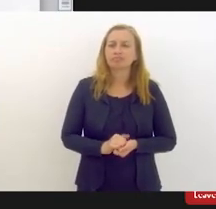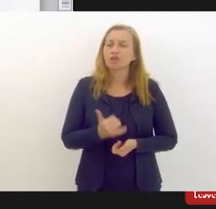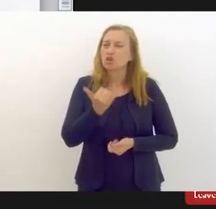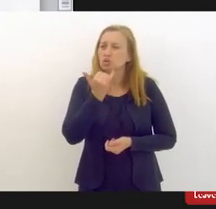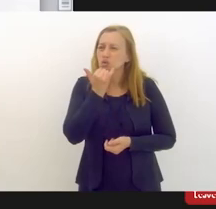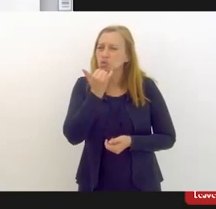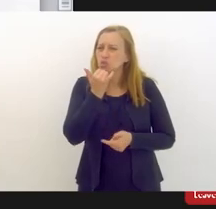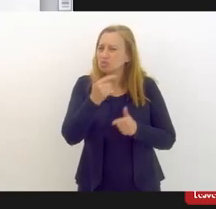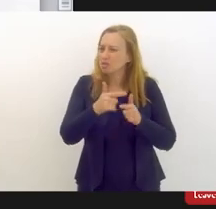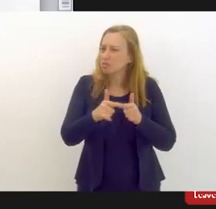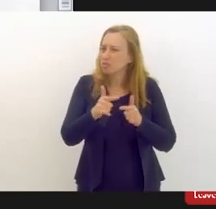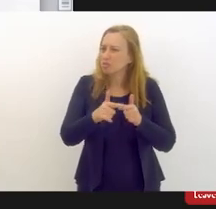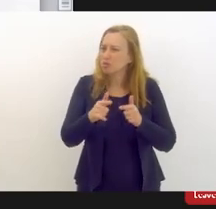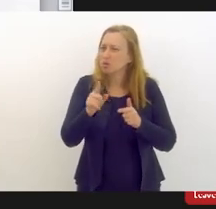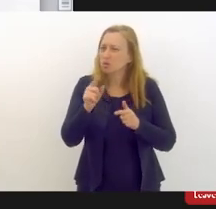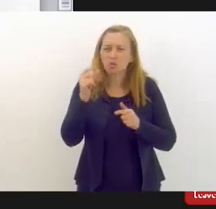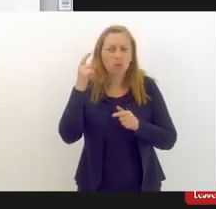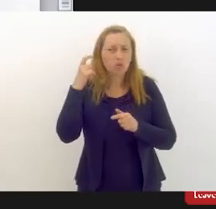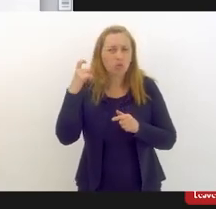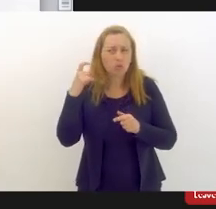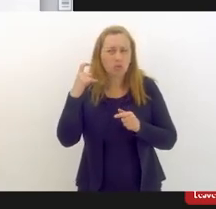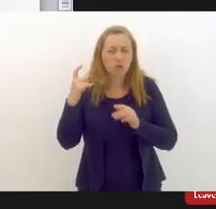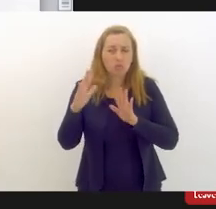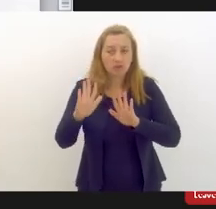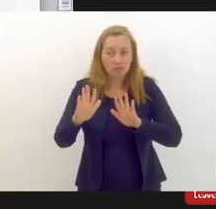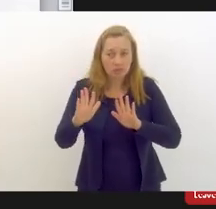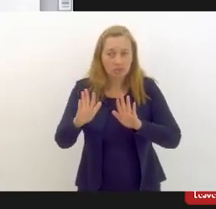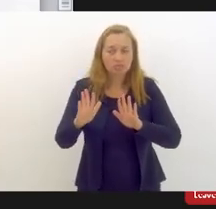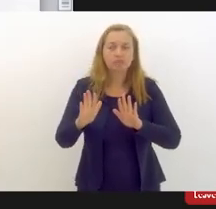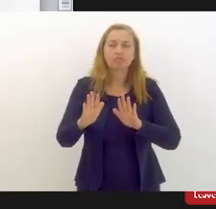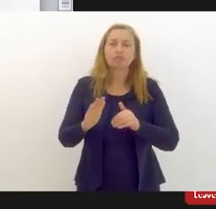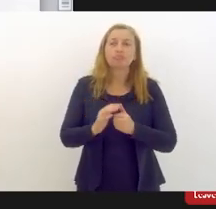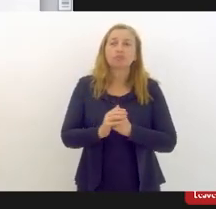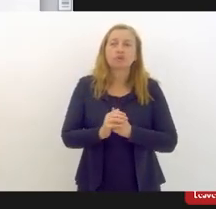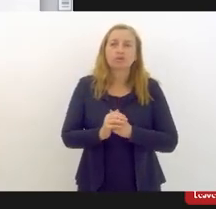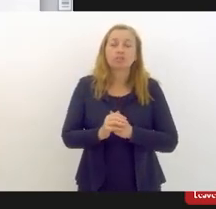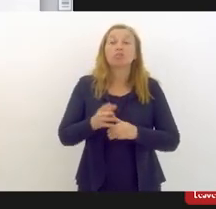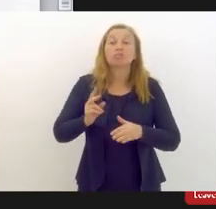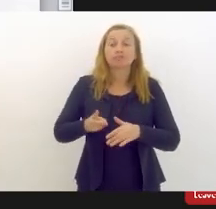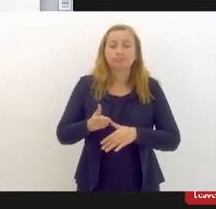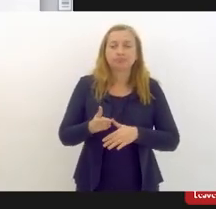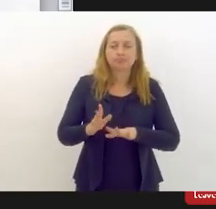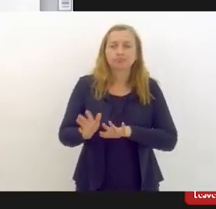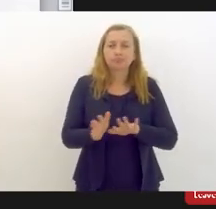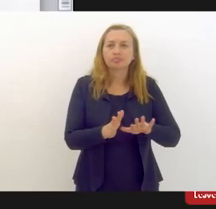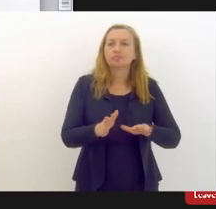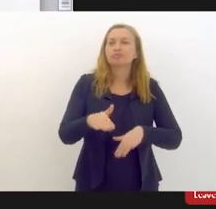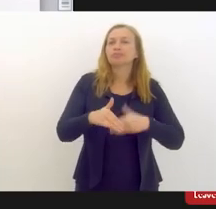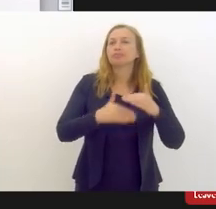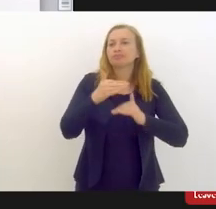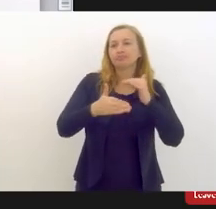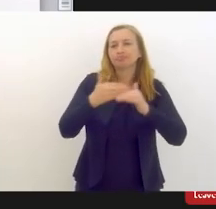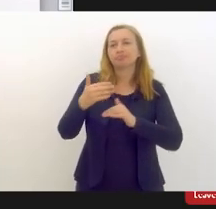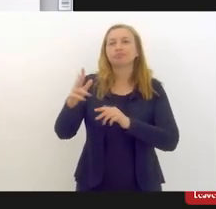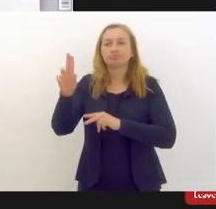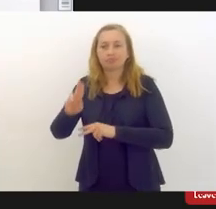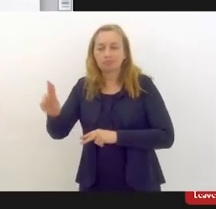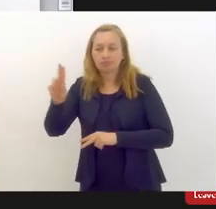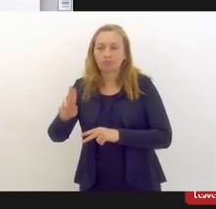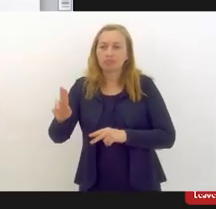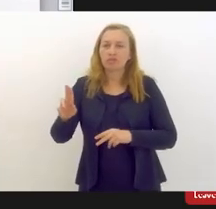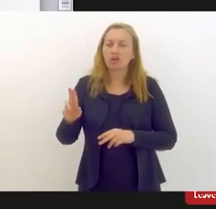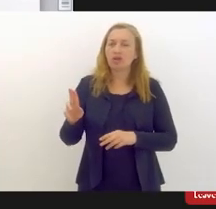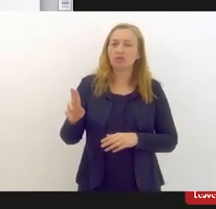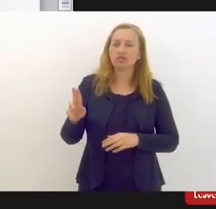Dando sequência, a gente fala também do projeto Escola que Transforma, também desenvolvido em parceria com a UERJ. O projeto